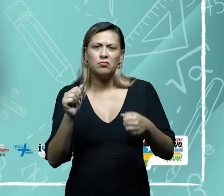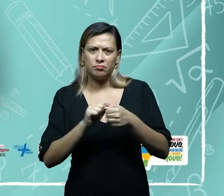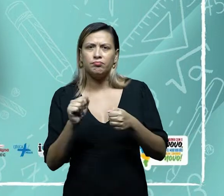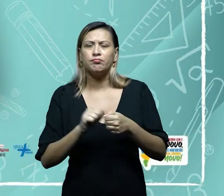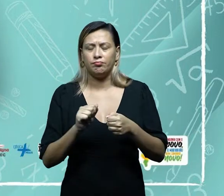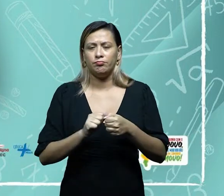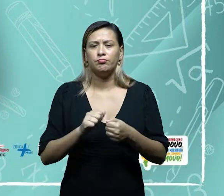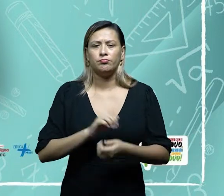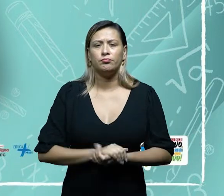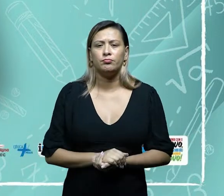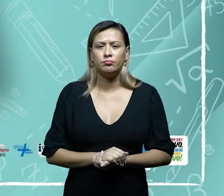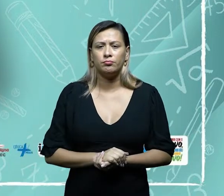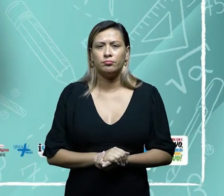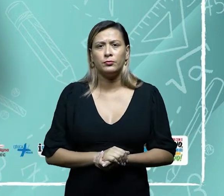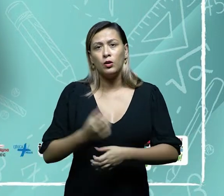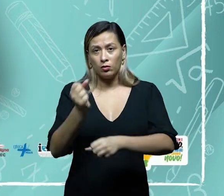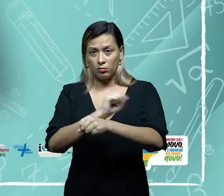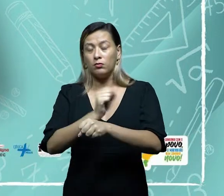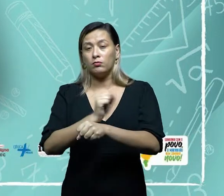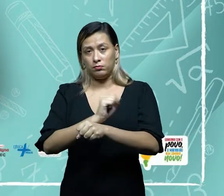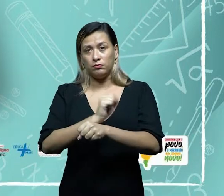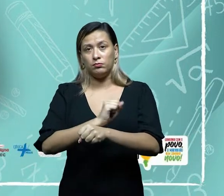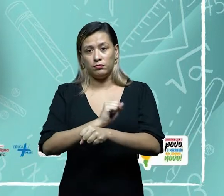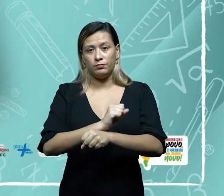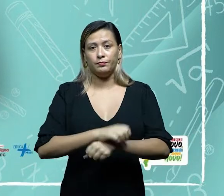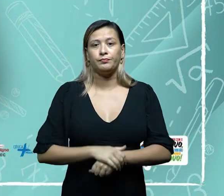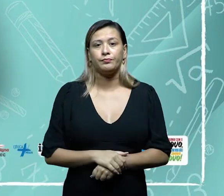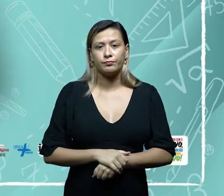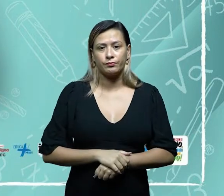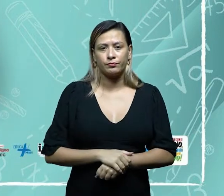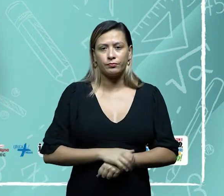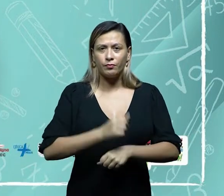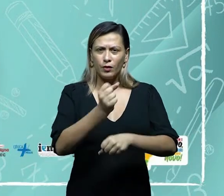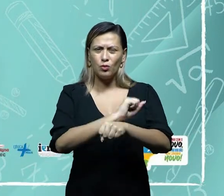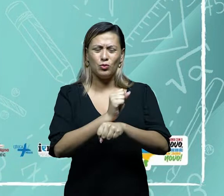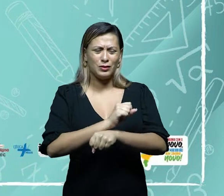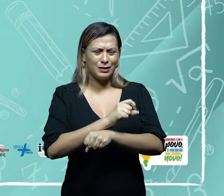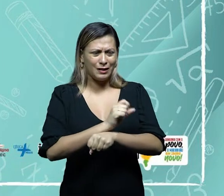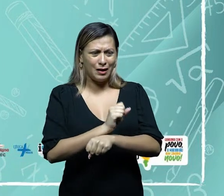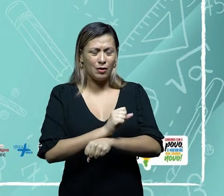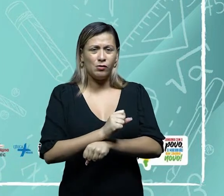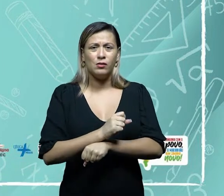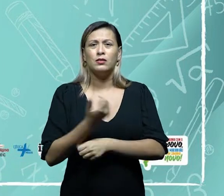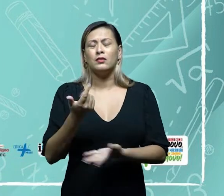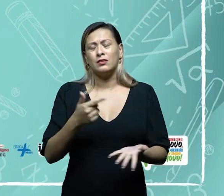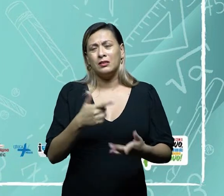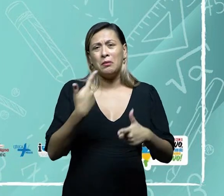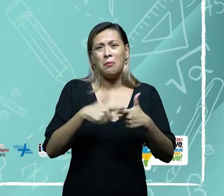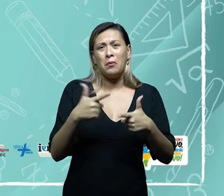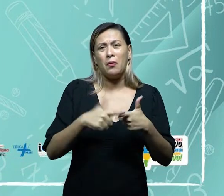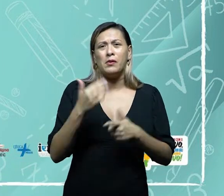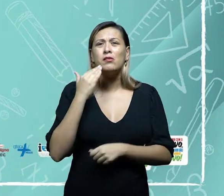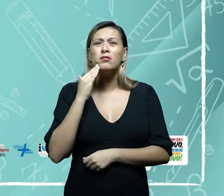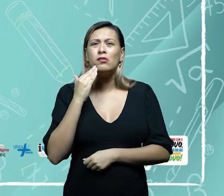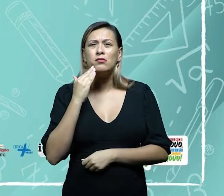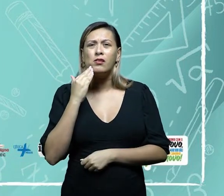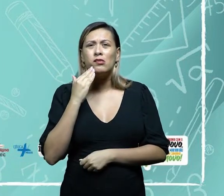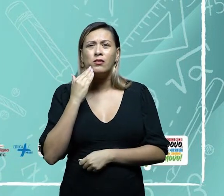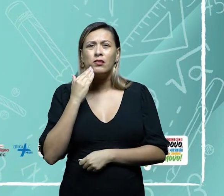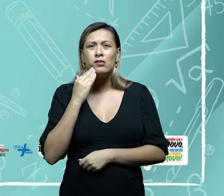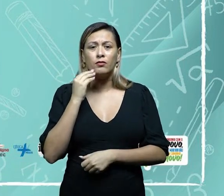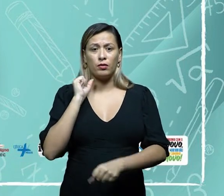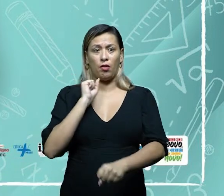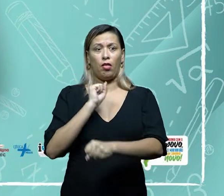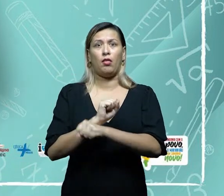produziu, né, determinada linha de carros. Ela produziu lá e esses carros eles vêm com defeito no freio. Então, a partir